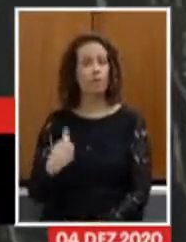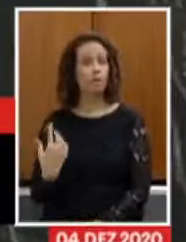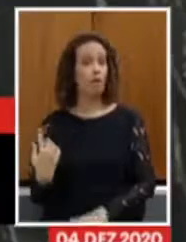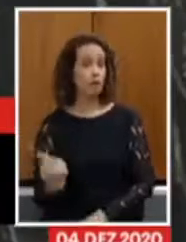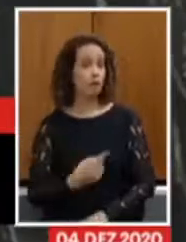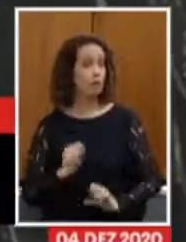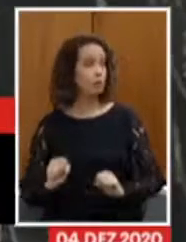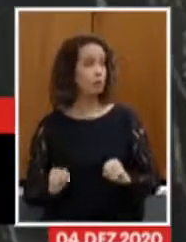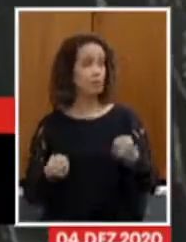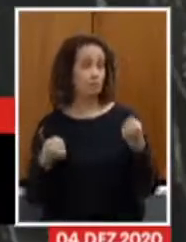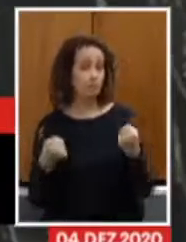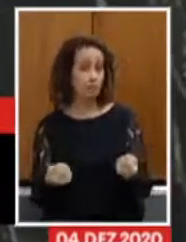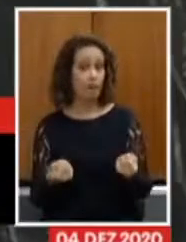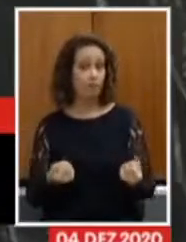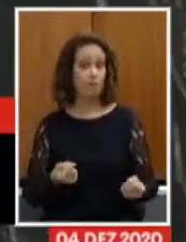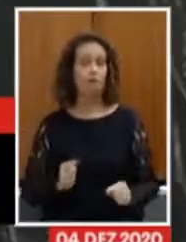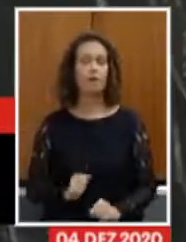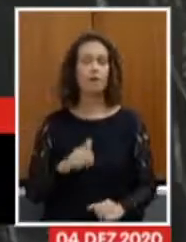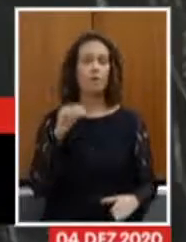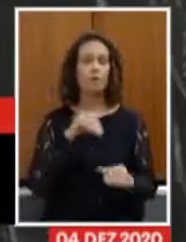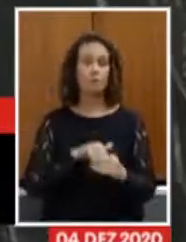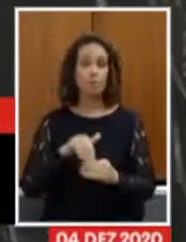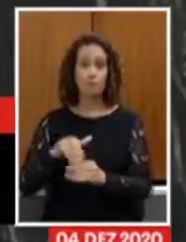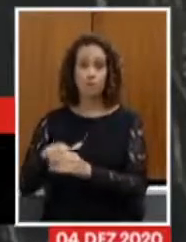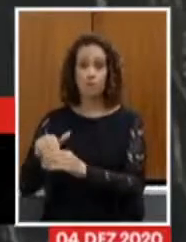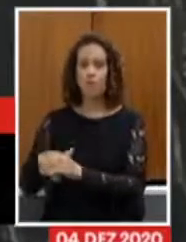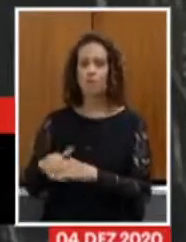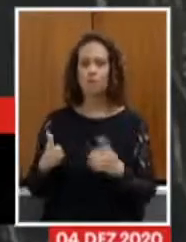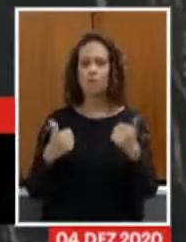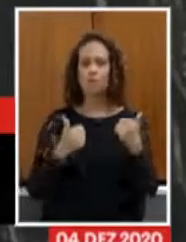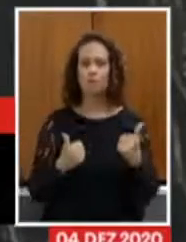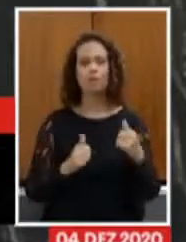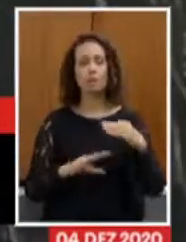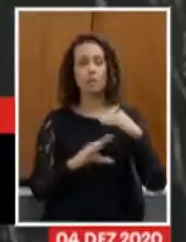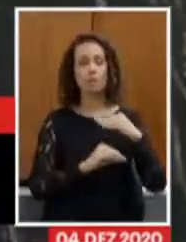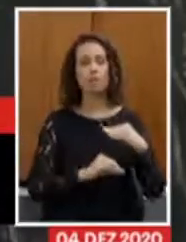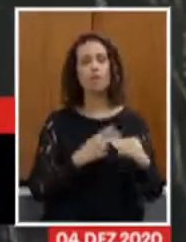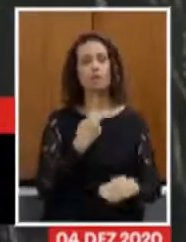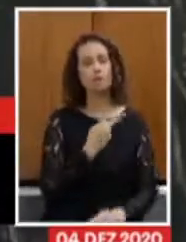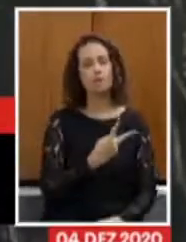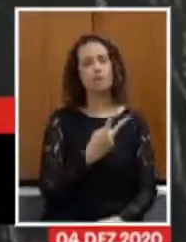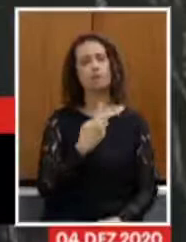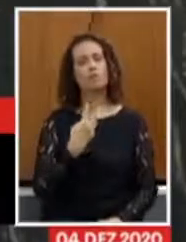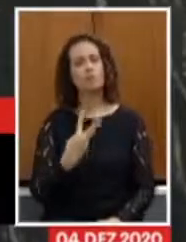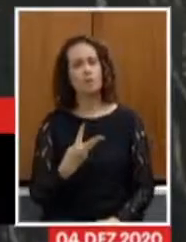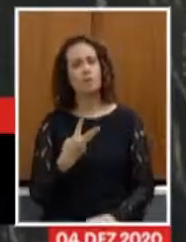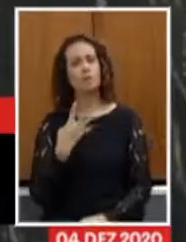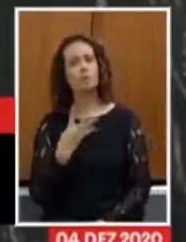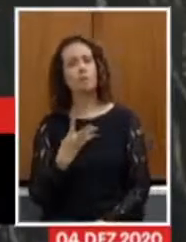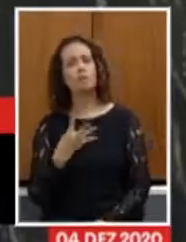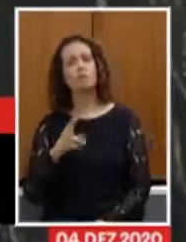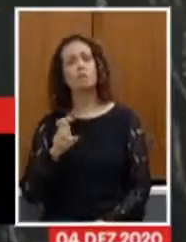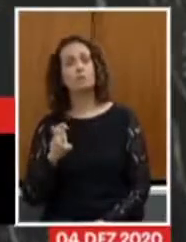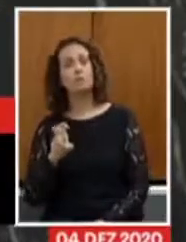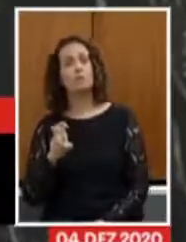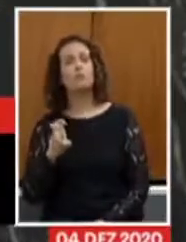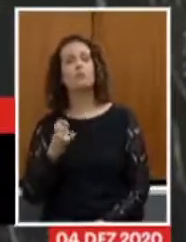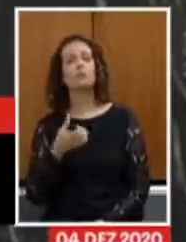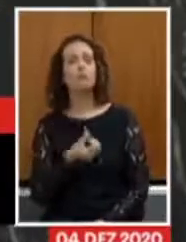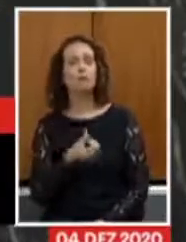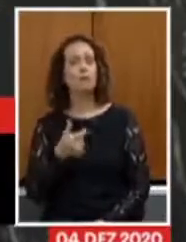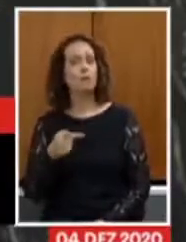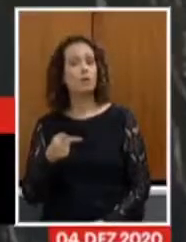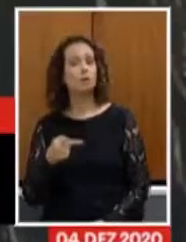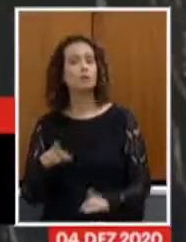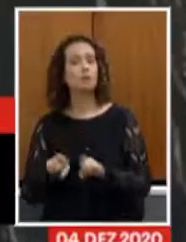é de uma votação favorável às emendas 2, 3, 4, 5, 6, 7 e 8, para que